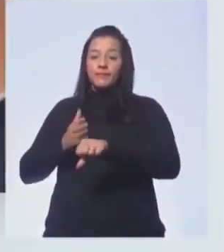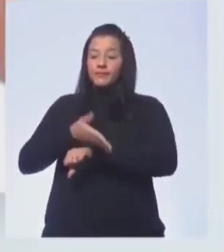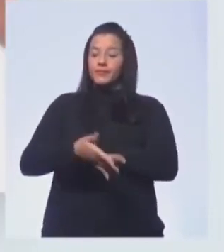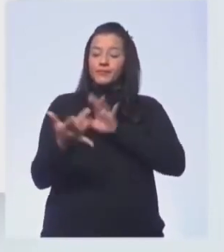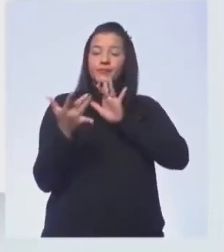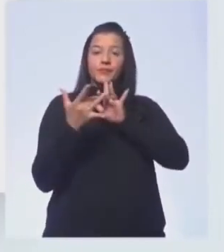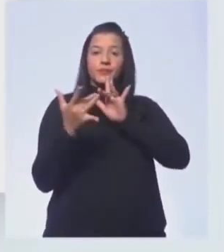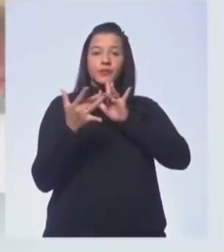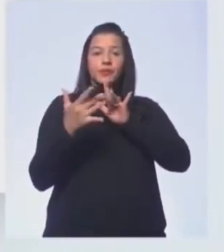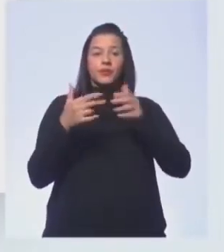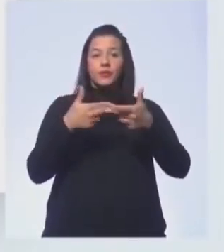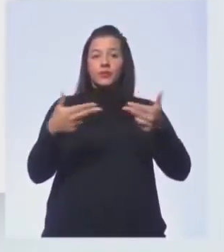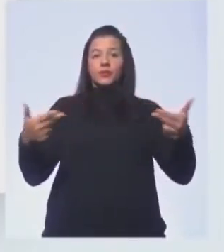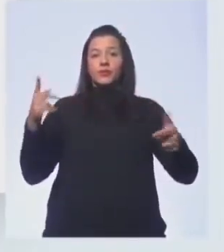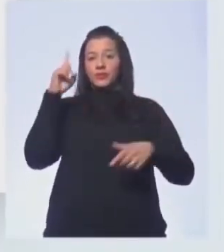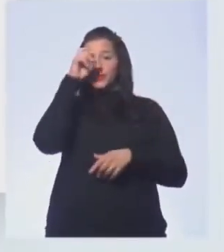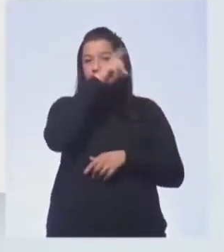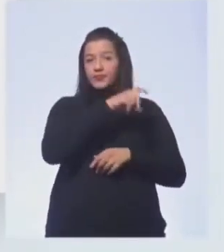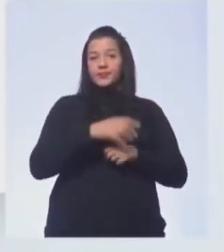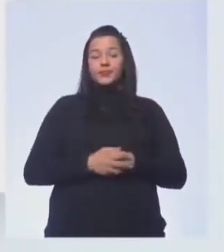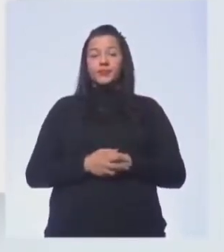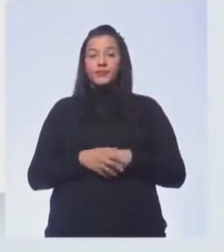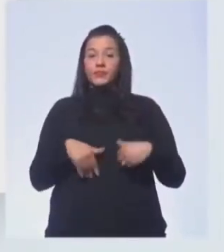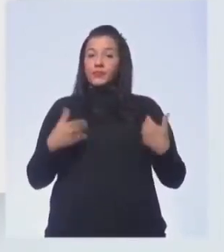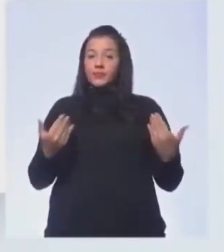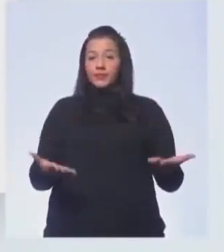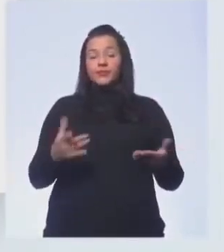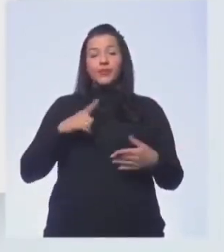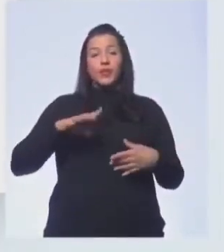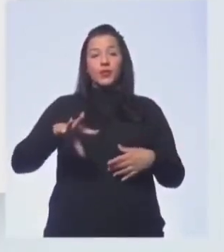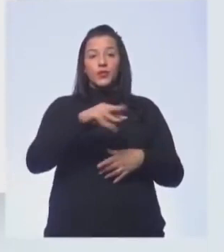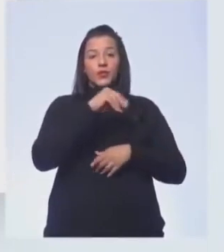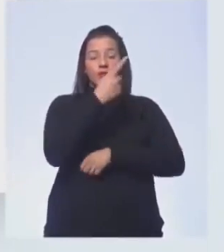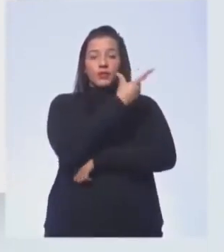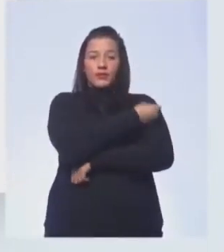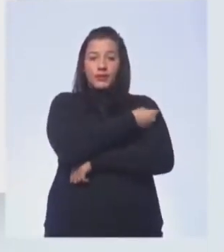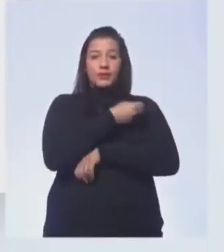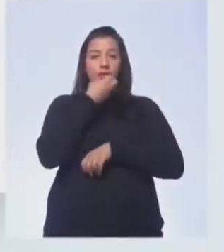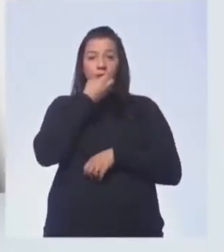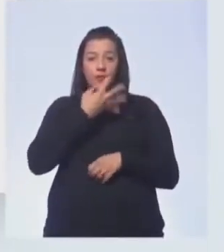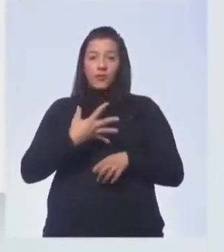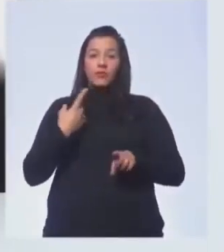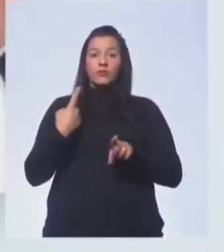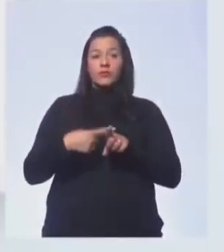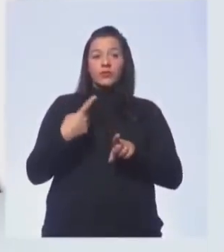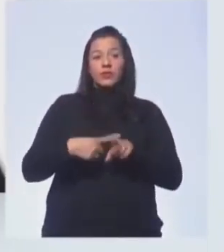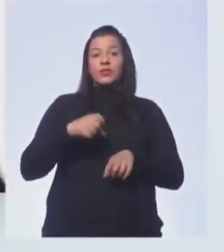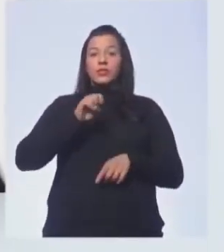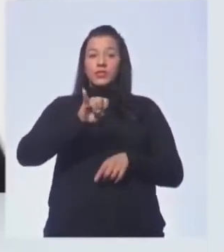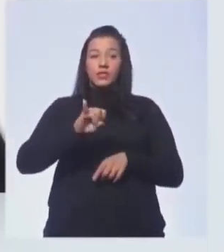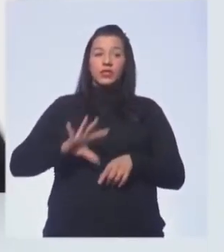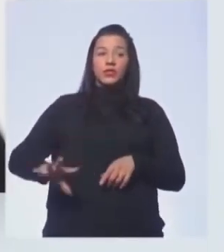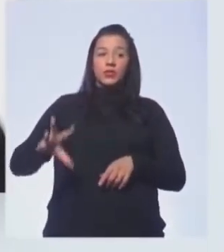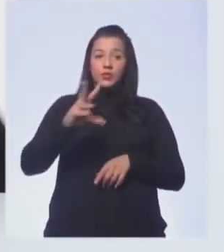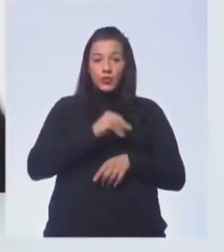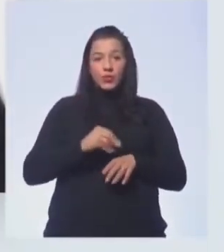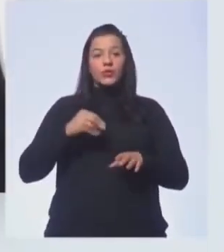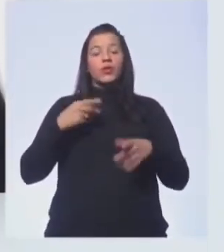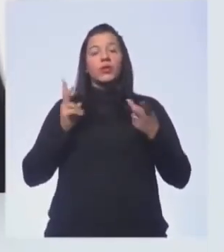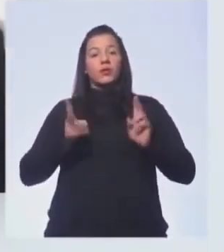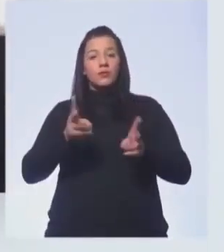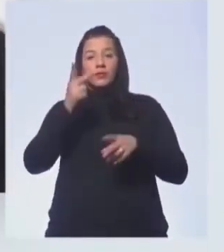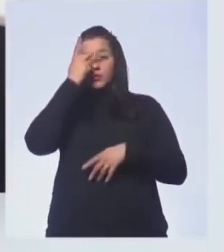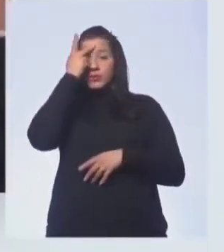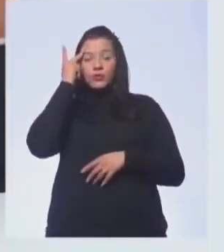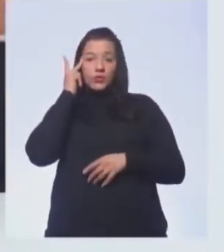contato com estes desafios. No entanto, a efetividade das vacinas só é garantida se a cobertura vacinal, quantidade